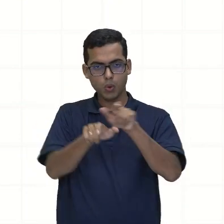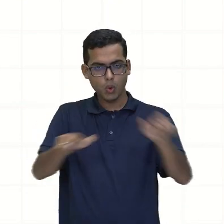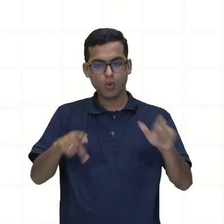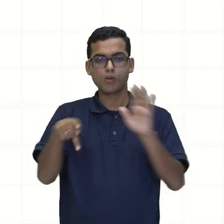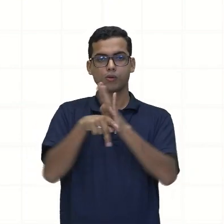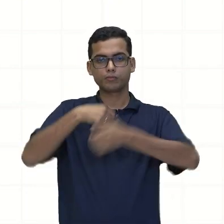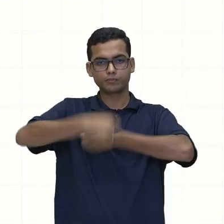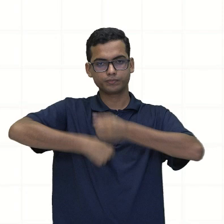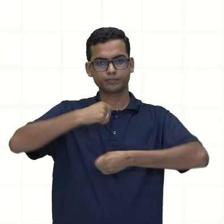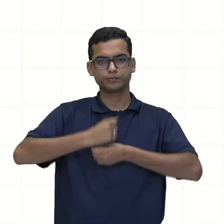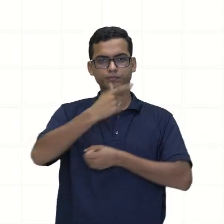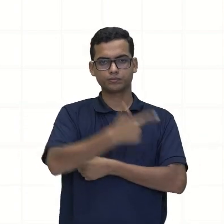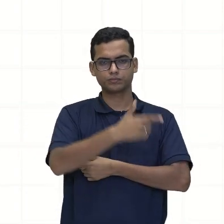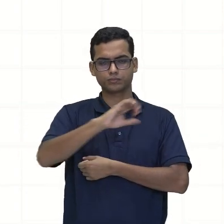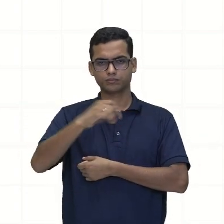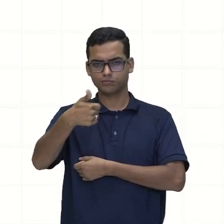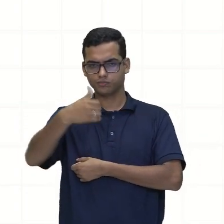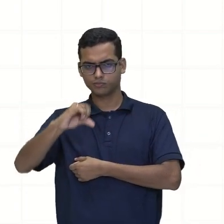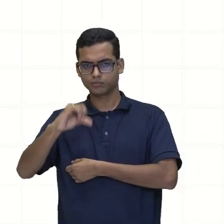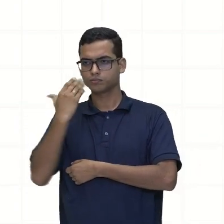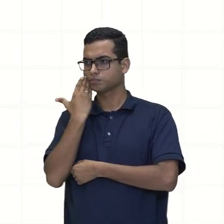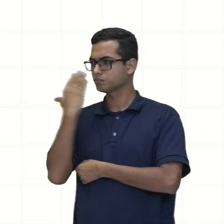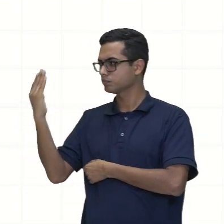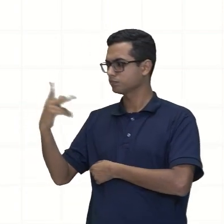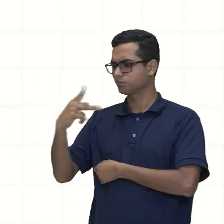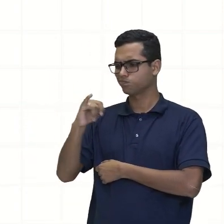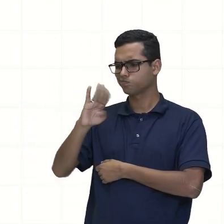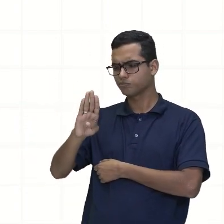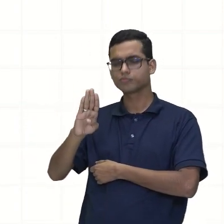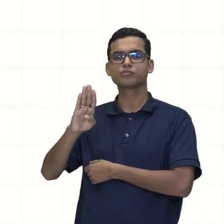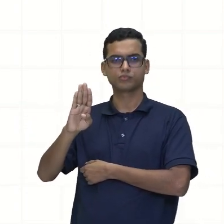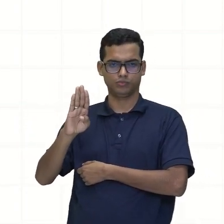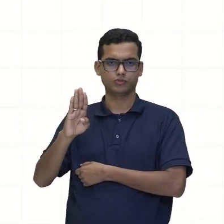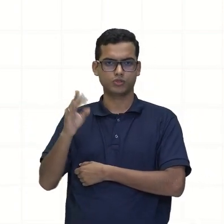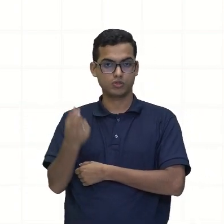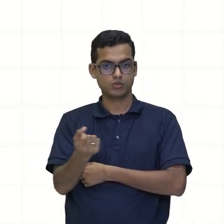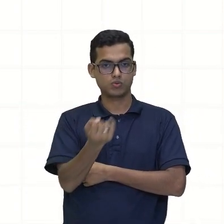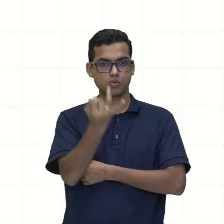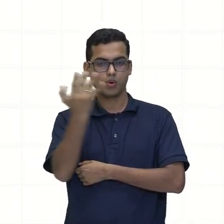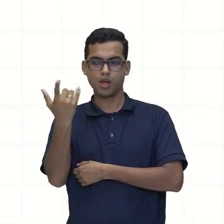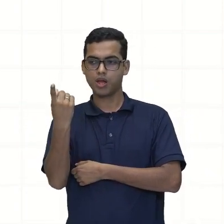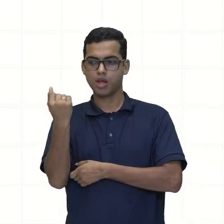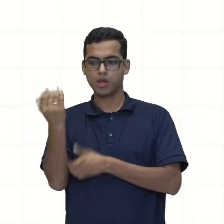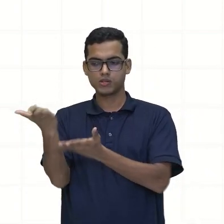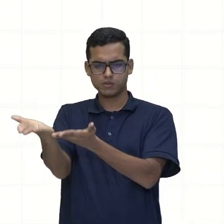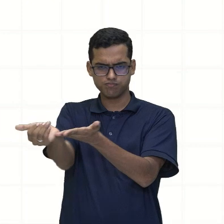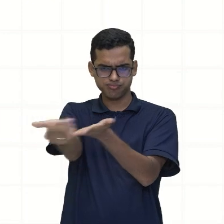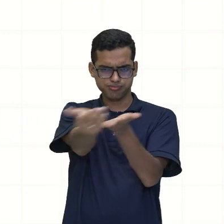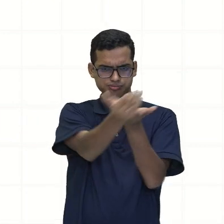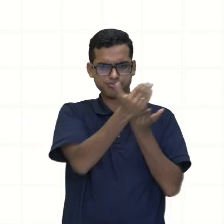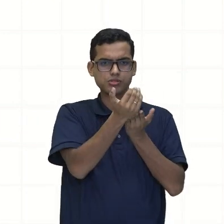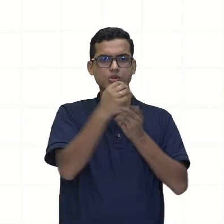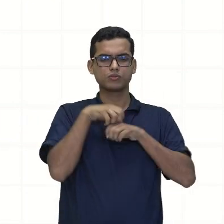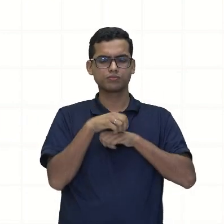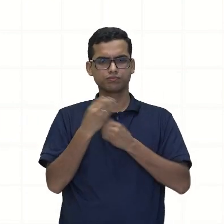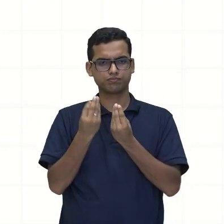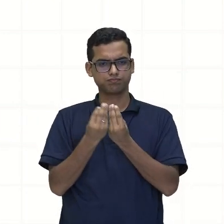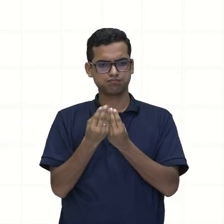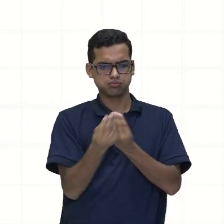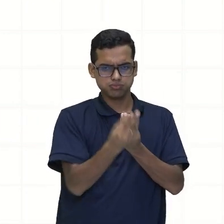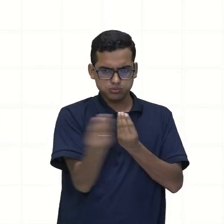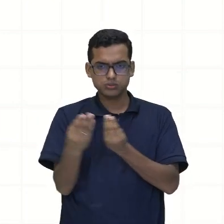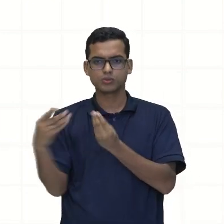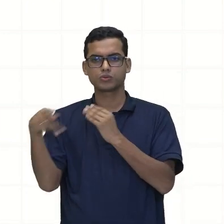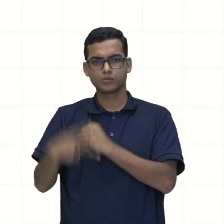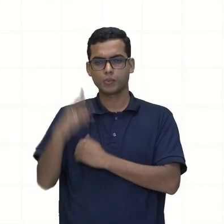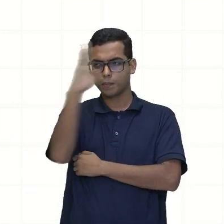temático. Então, o PIB per capita ele está relacionado a uma média da distribuição de riquezas, né,